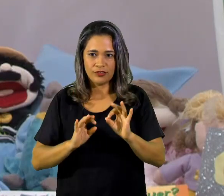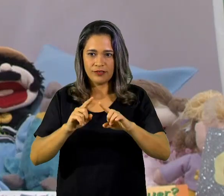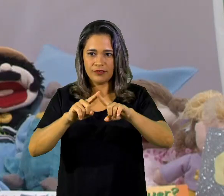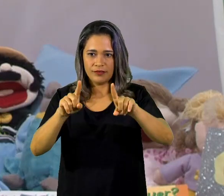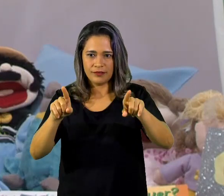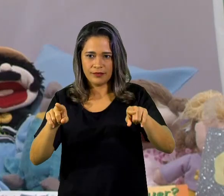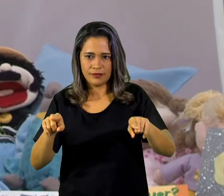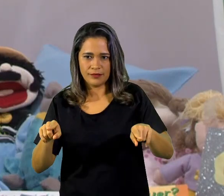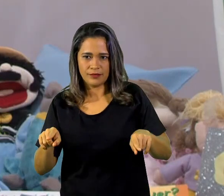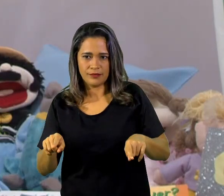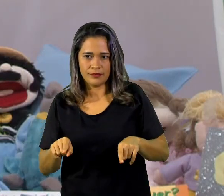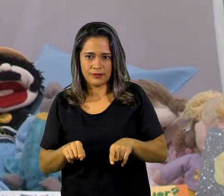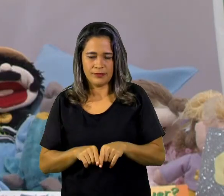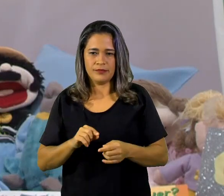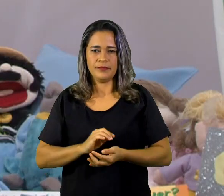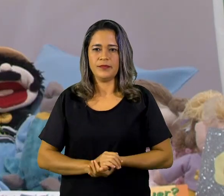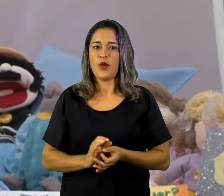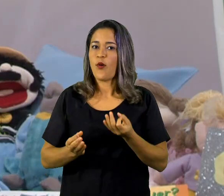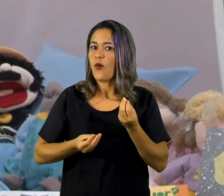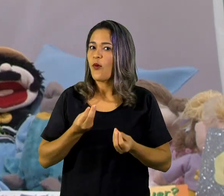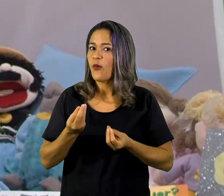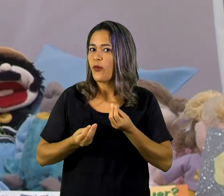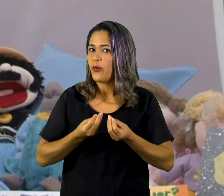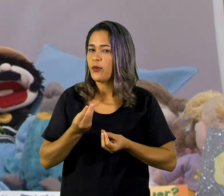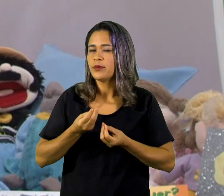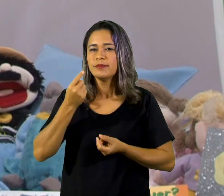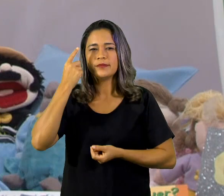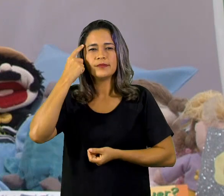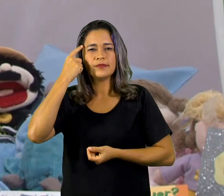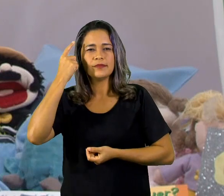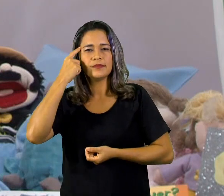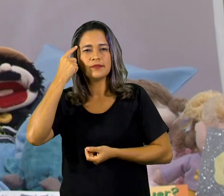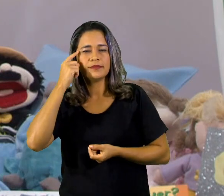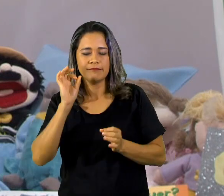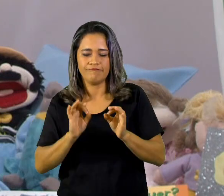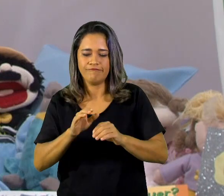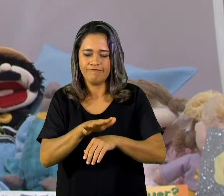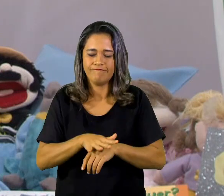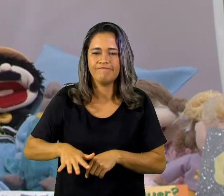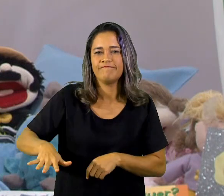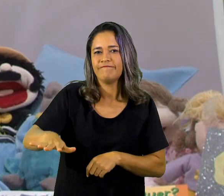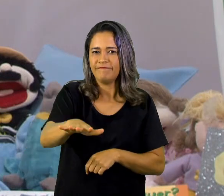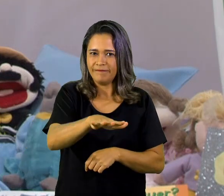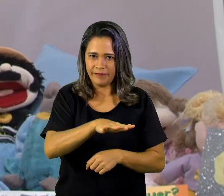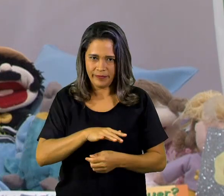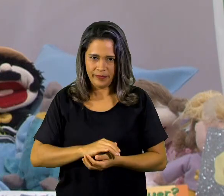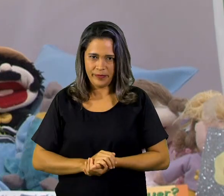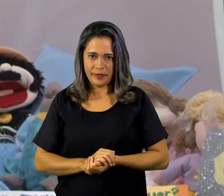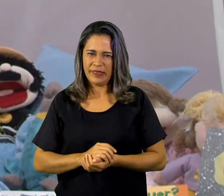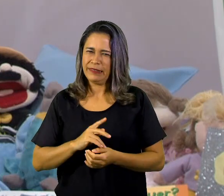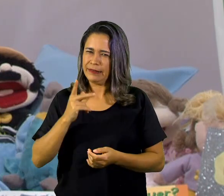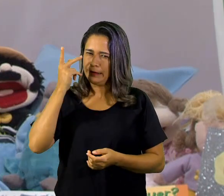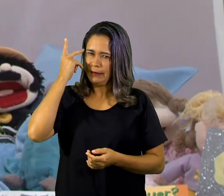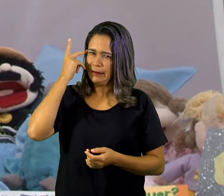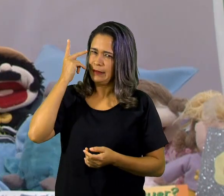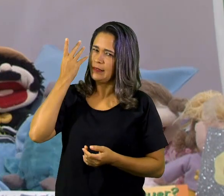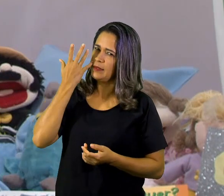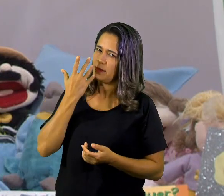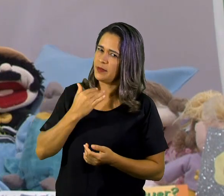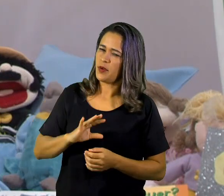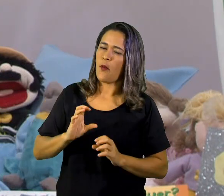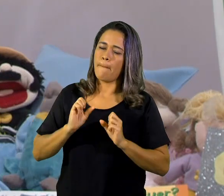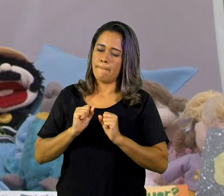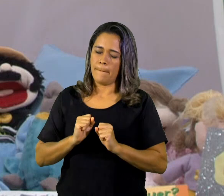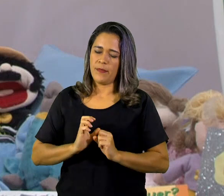ou um espaço leitor. Como pensar esse espaço e esse ambiente para que a criança desperte esse